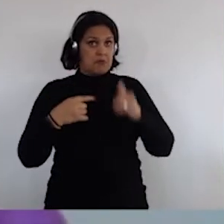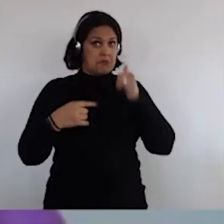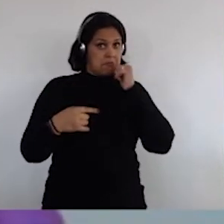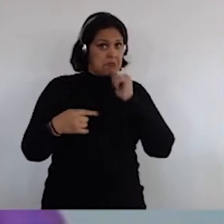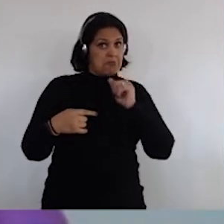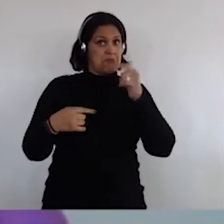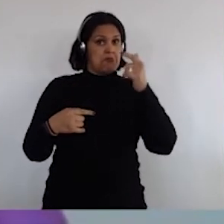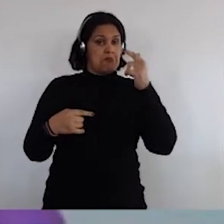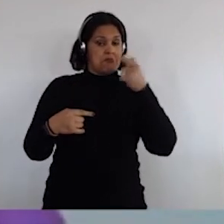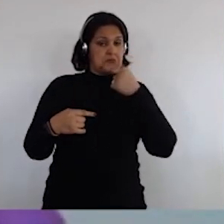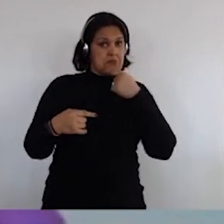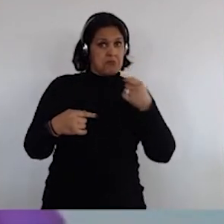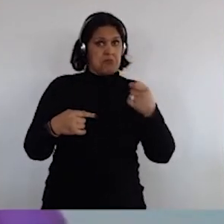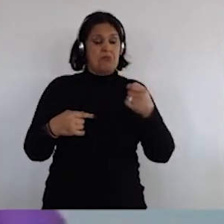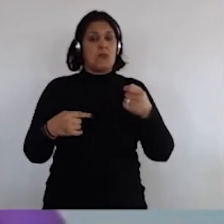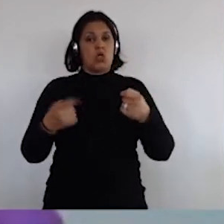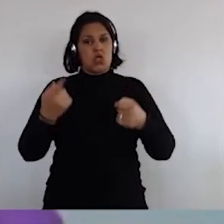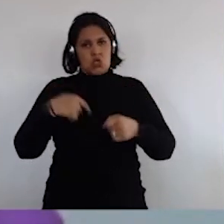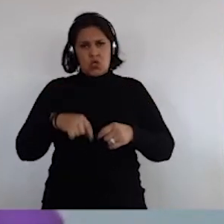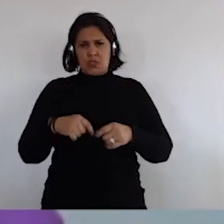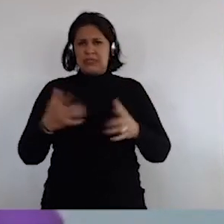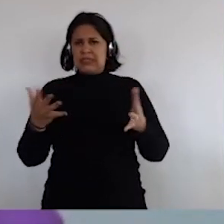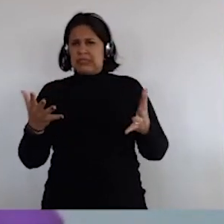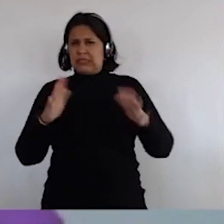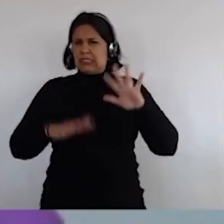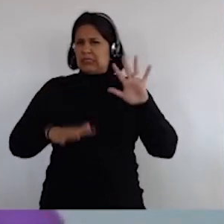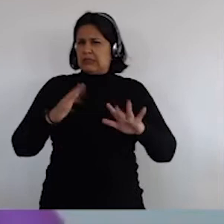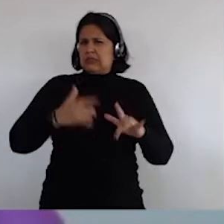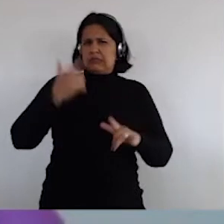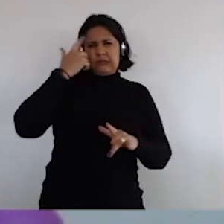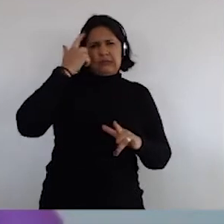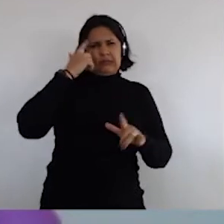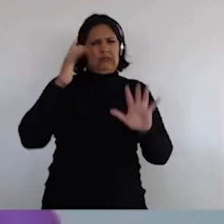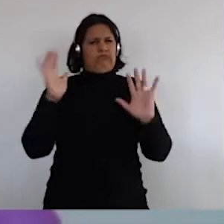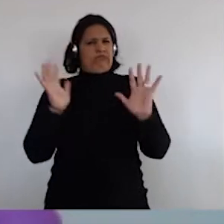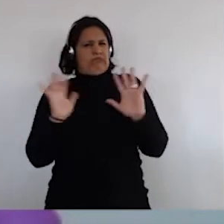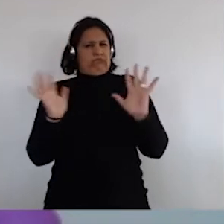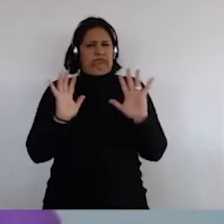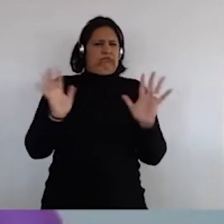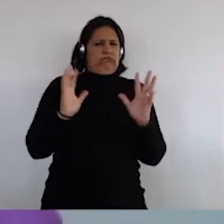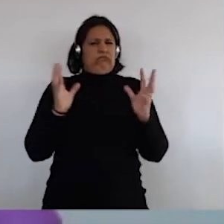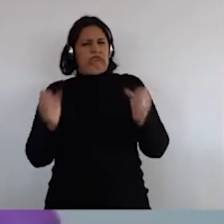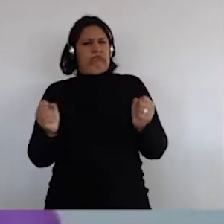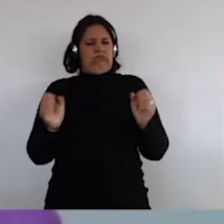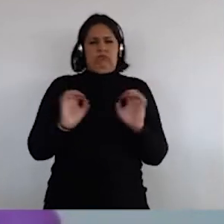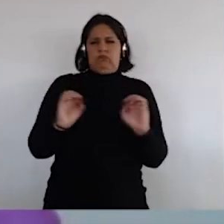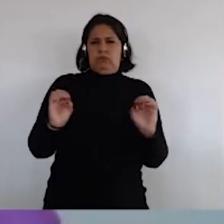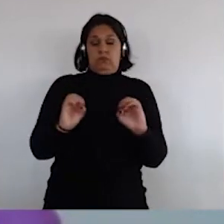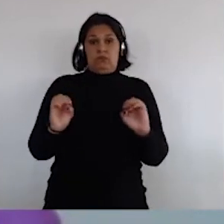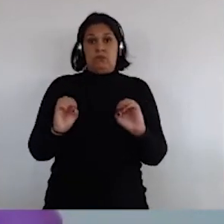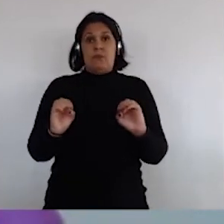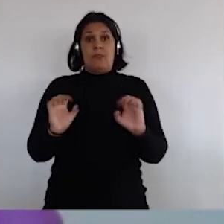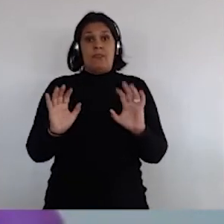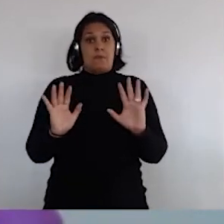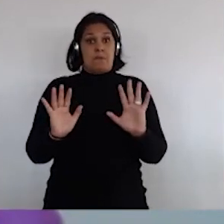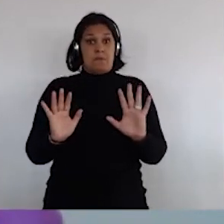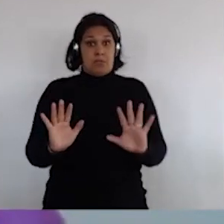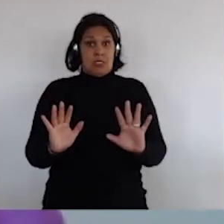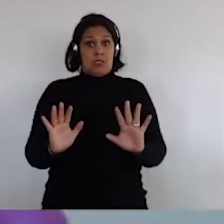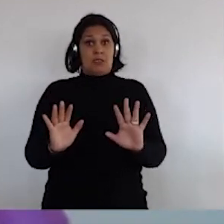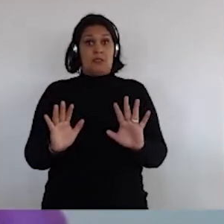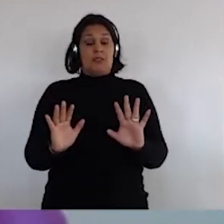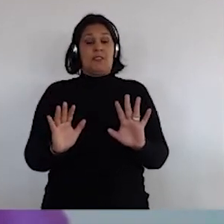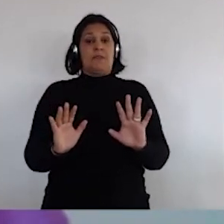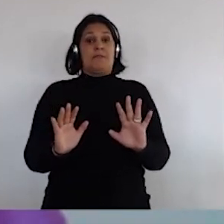nos mantínhamos resistentes ao uso concreto das ferramentas tecnológicas.